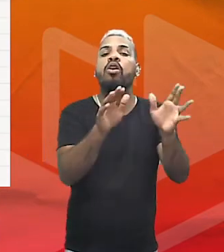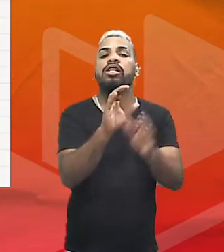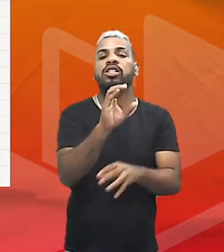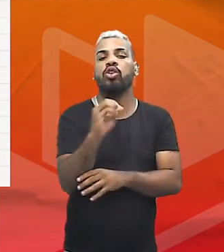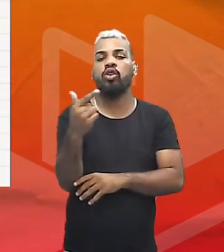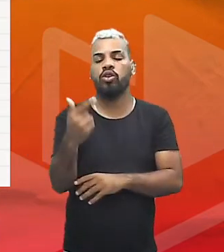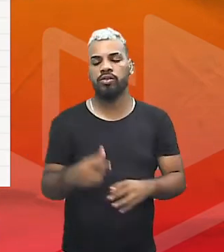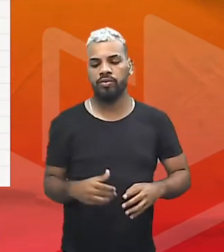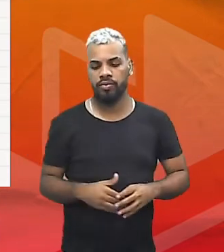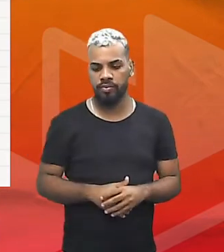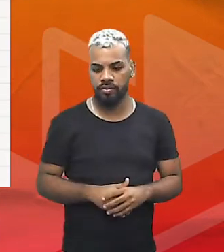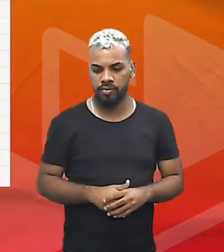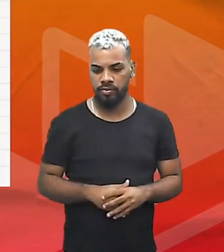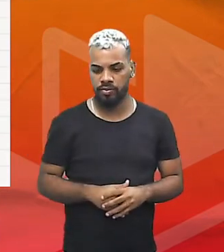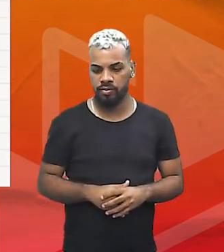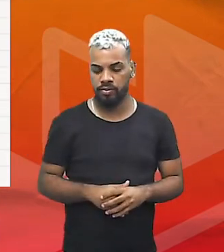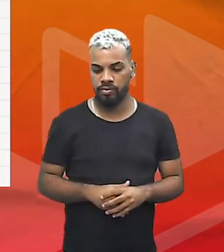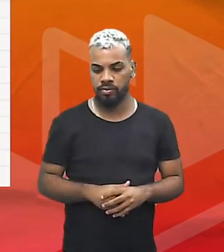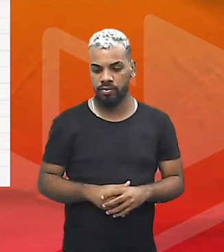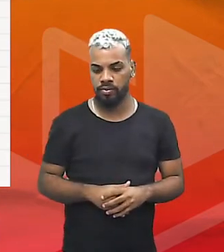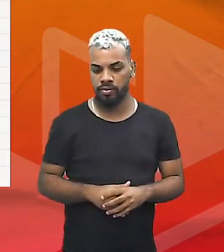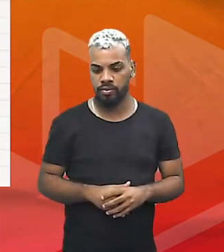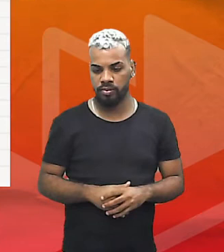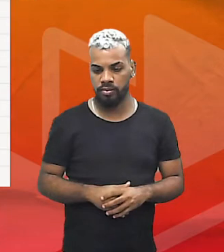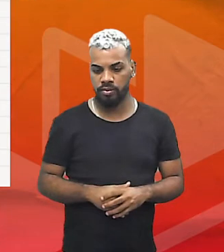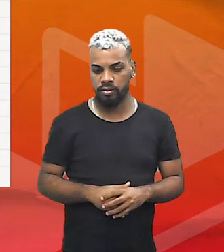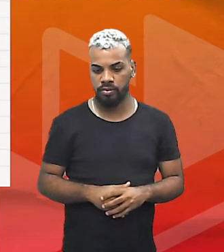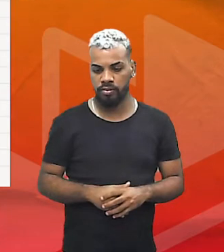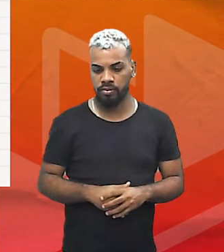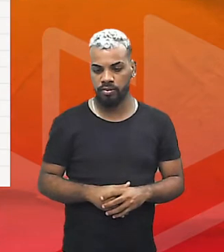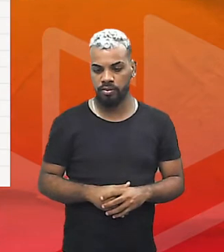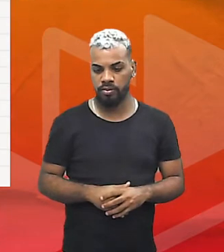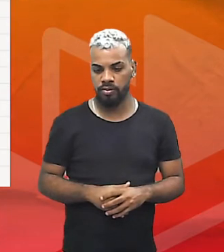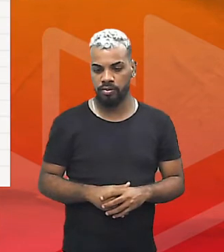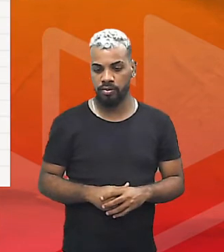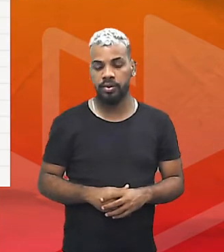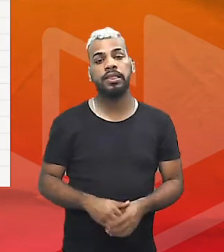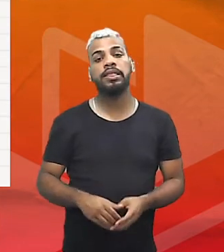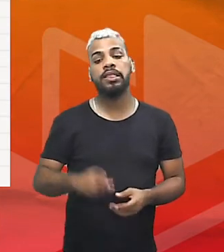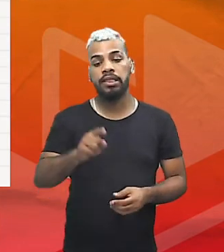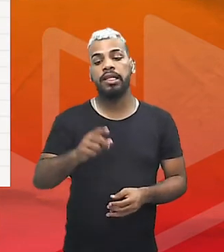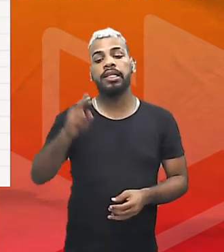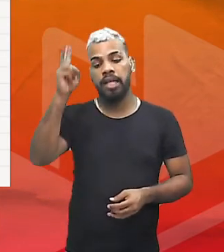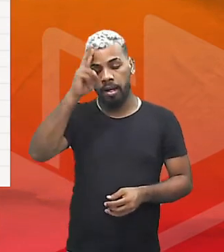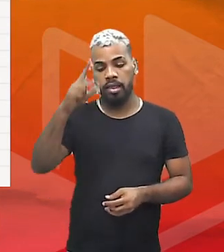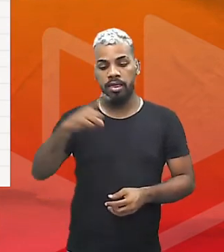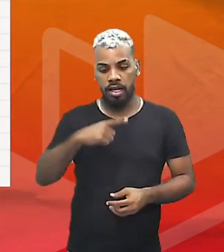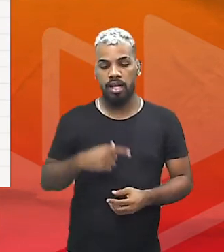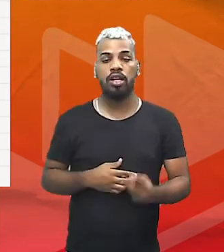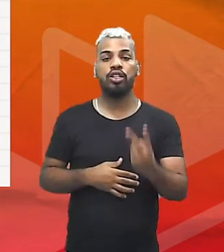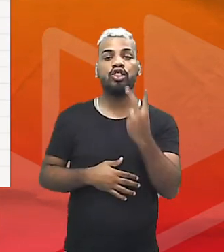tá ligado esses navegadores daqui veja lembra que eu disse aqui ó Eu tenho dois navegadores